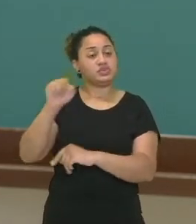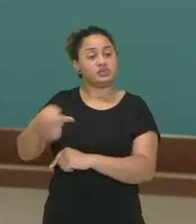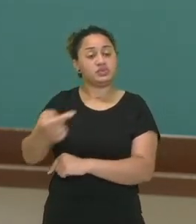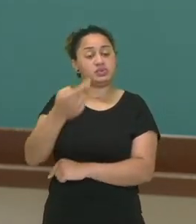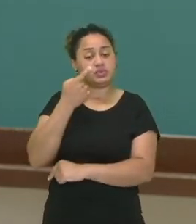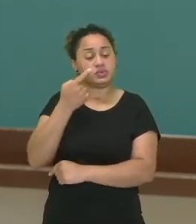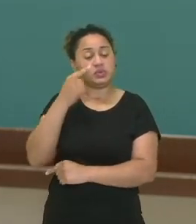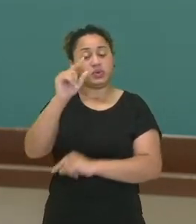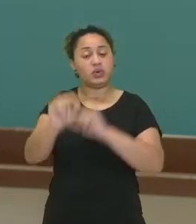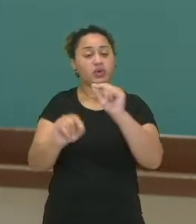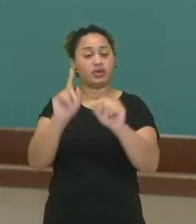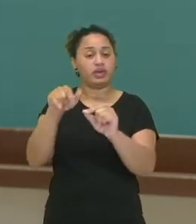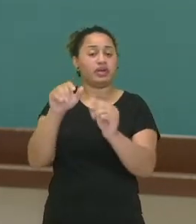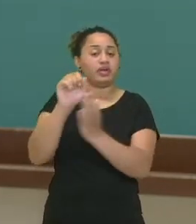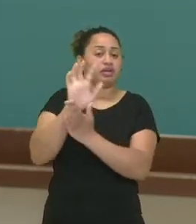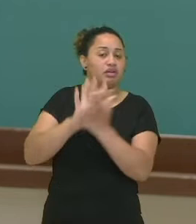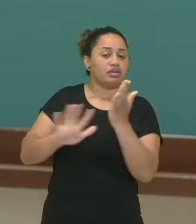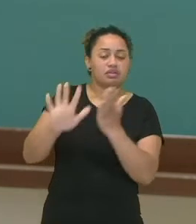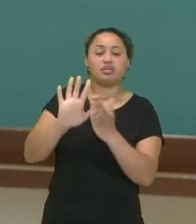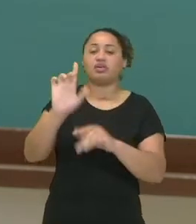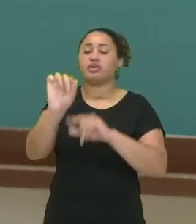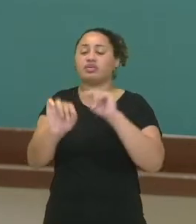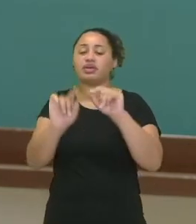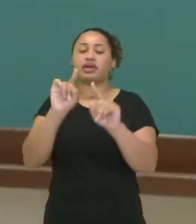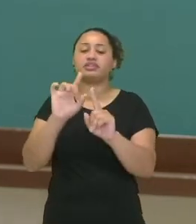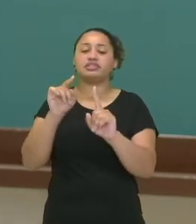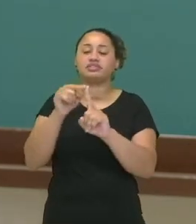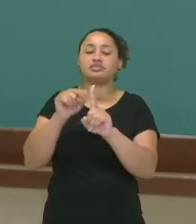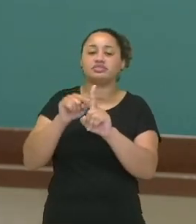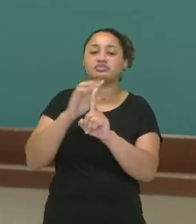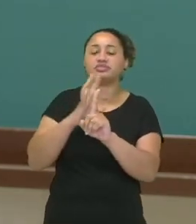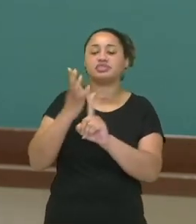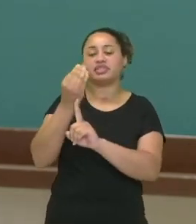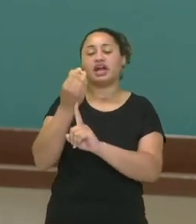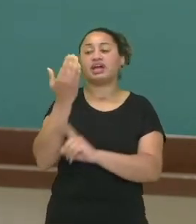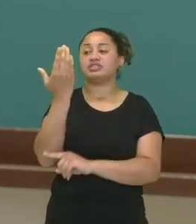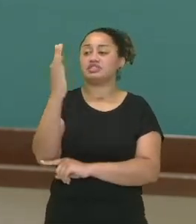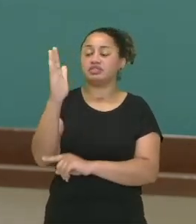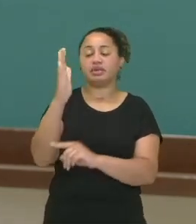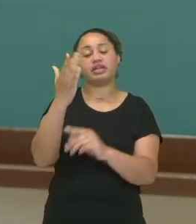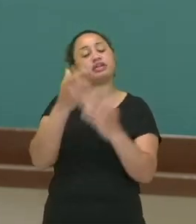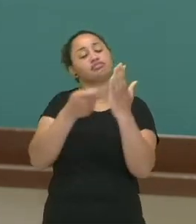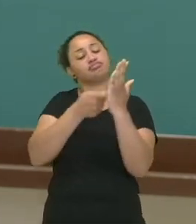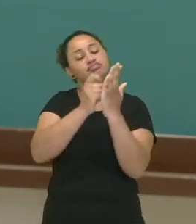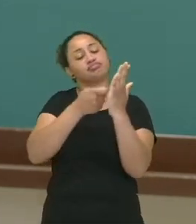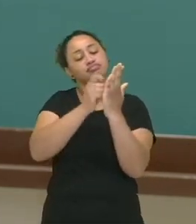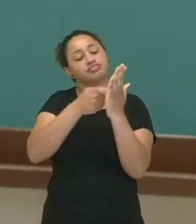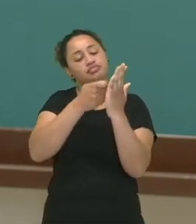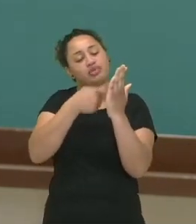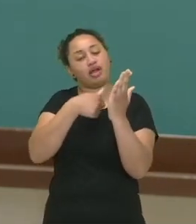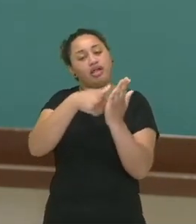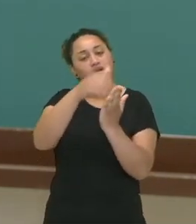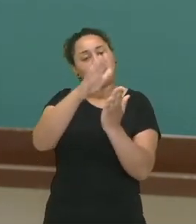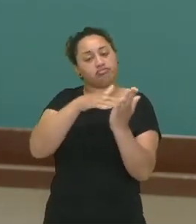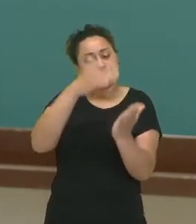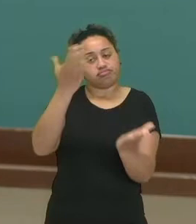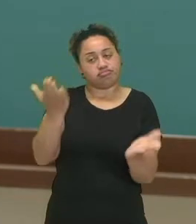que são essas xilogravuras, né? Essa arte de entalhar ali a madeira e trazer essa impressão para o